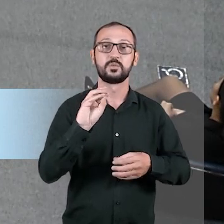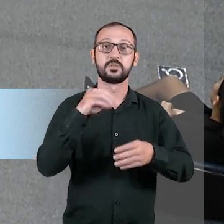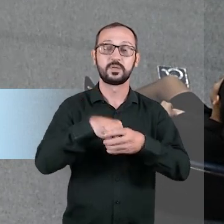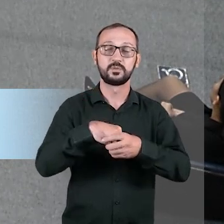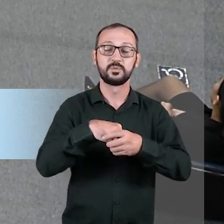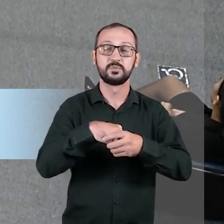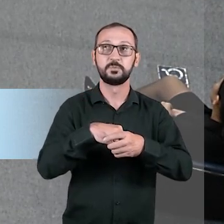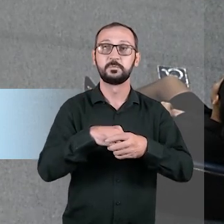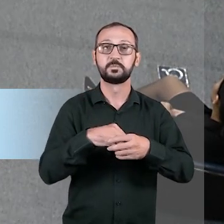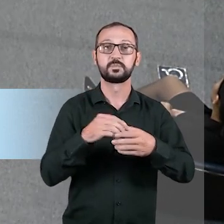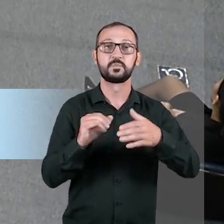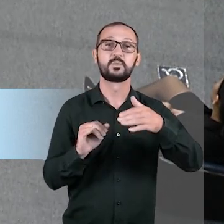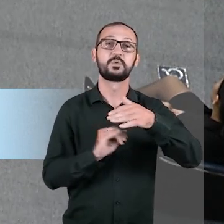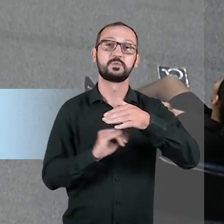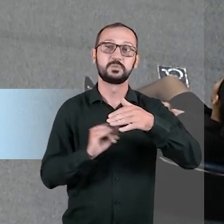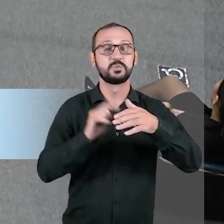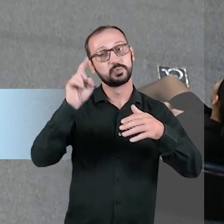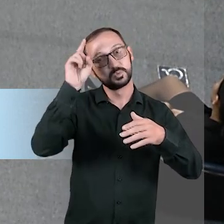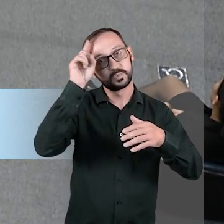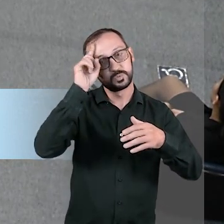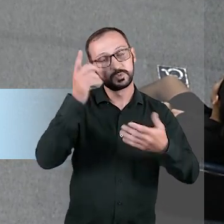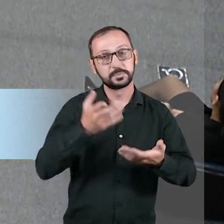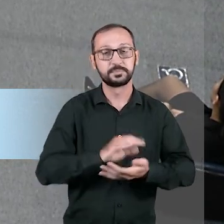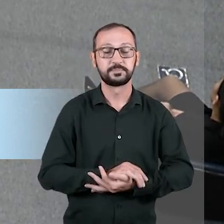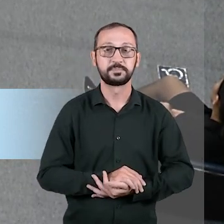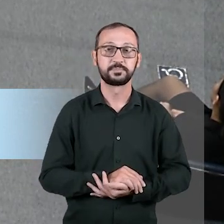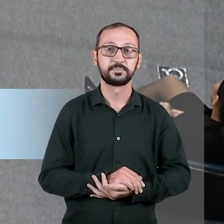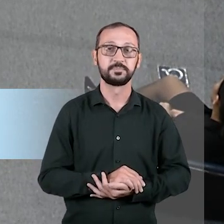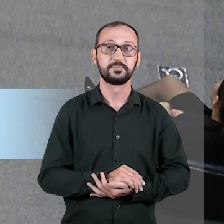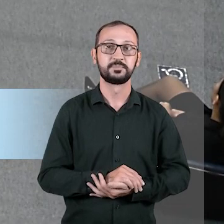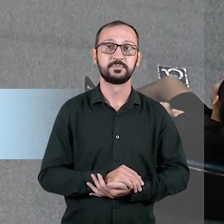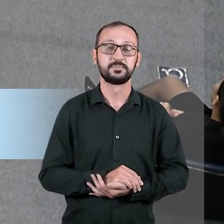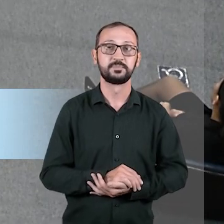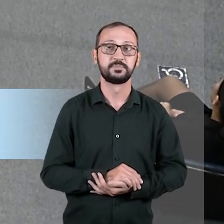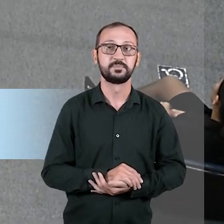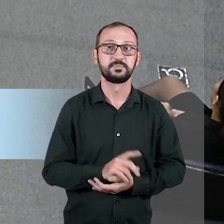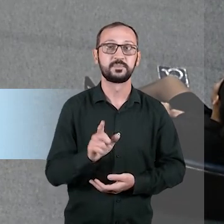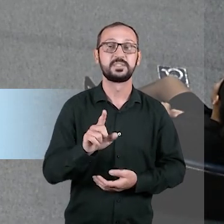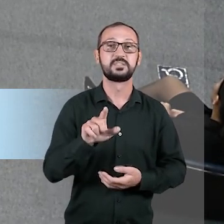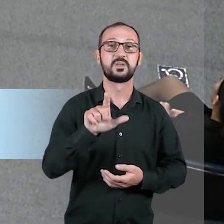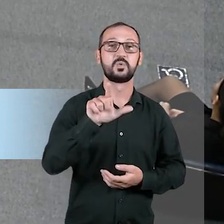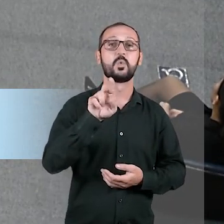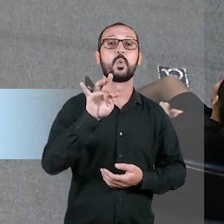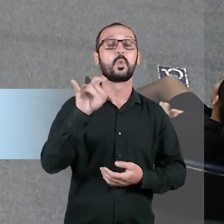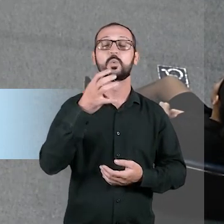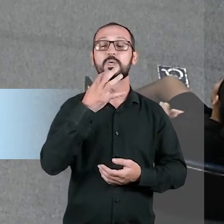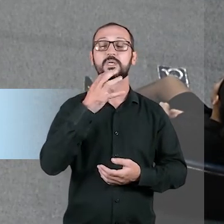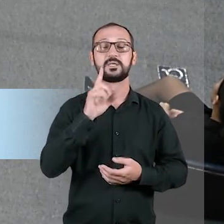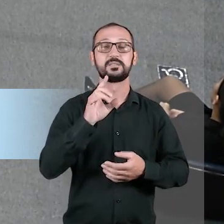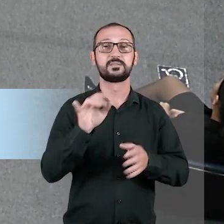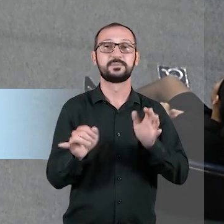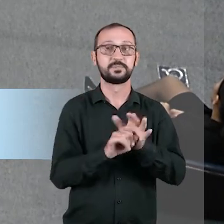uma entidade que lida no dia a dia com isso. Então, esse é um dos lutos não